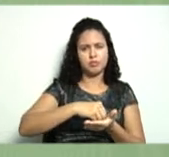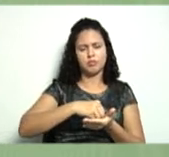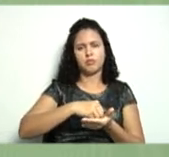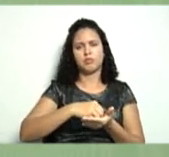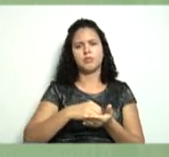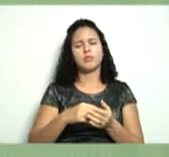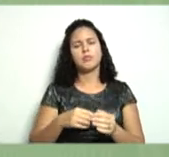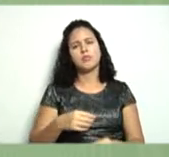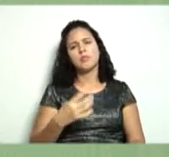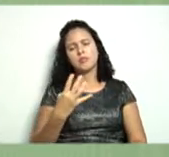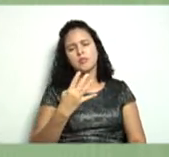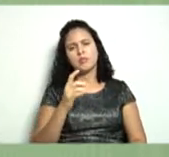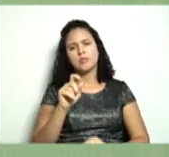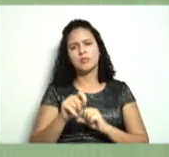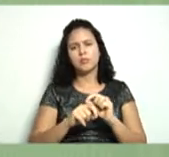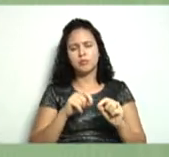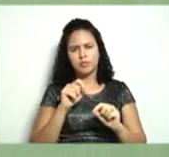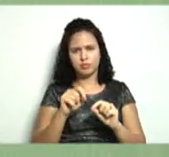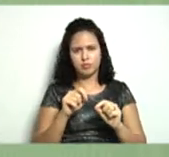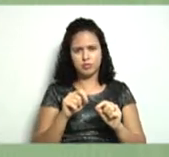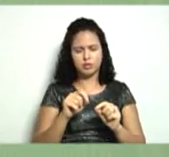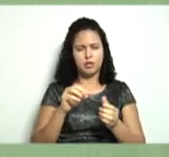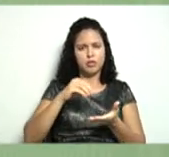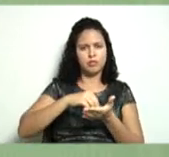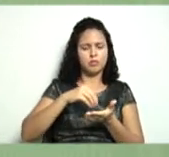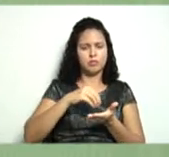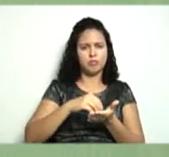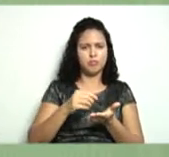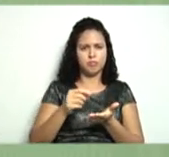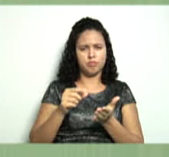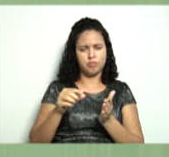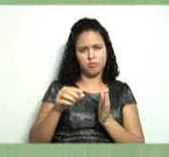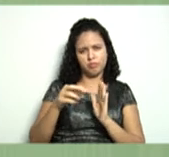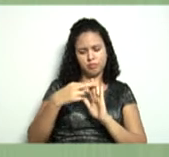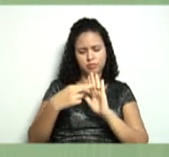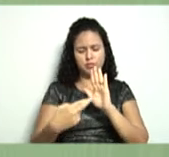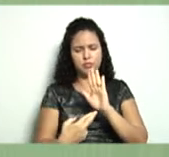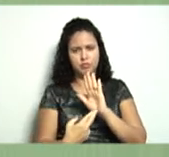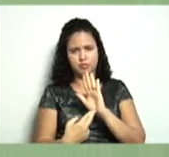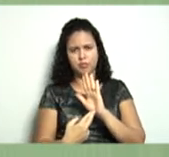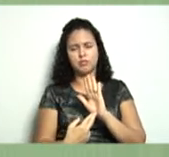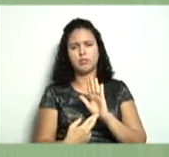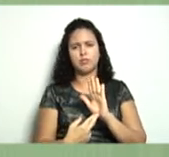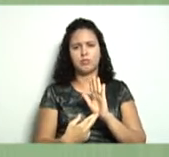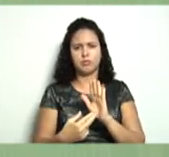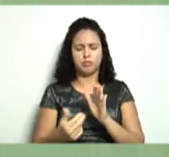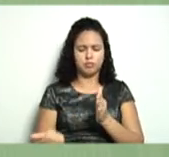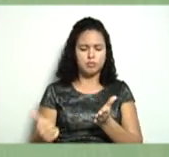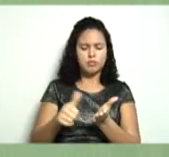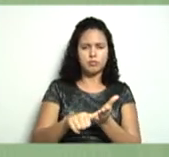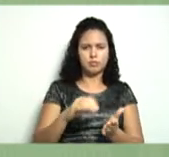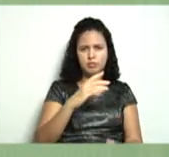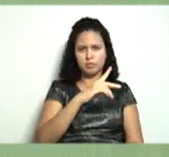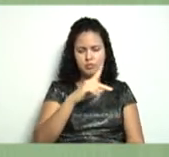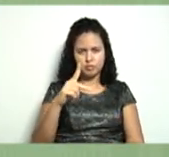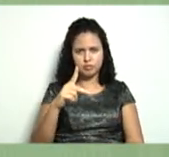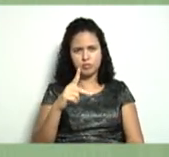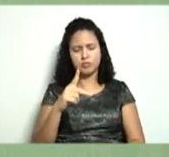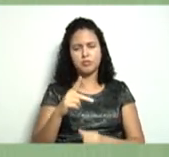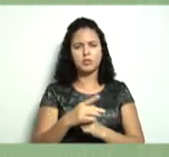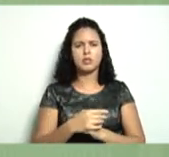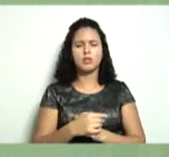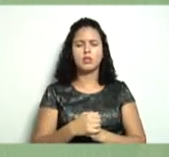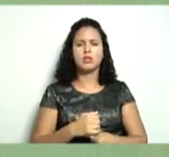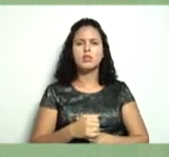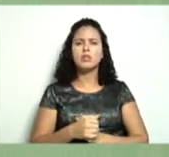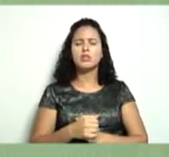os requisitos estatutários de ingresso ou permanência na cooperativa. Aí a gente questiona, apenas o 1 está correto? Apenas